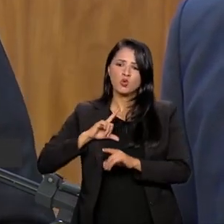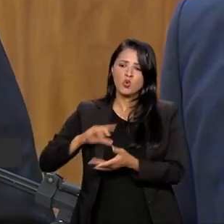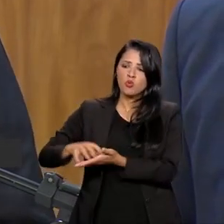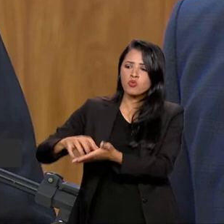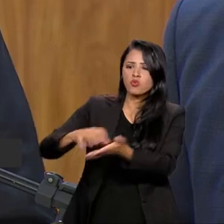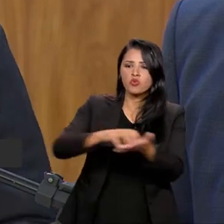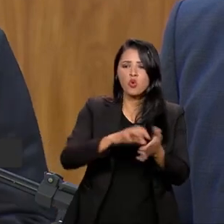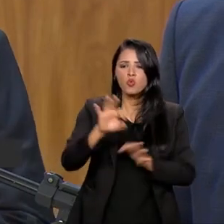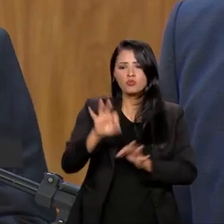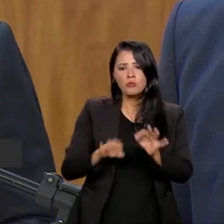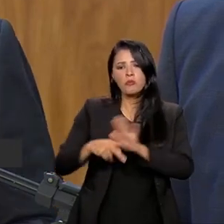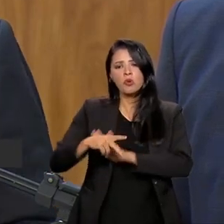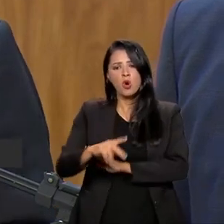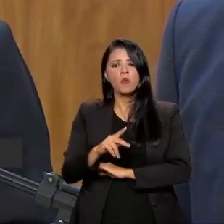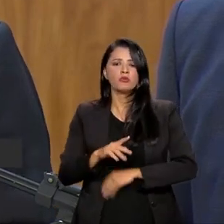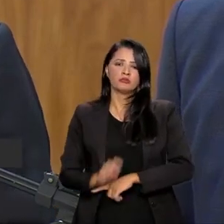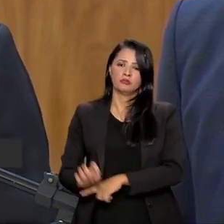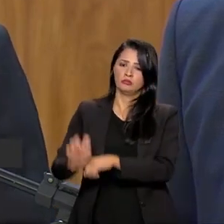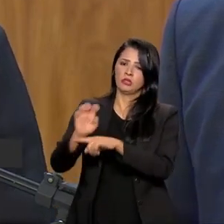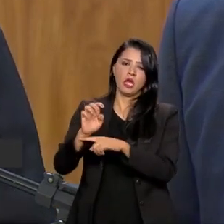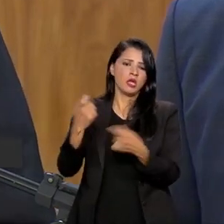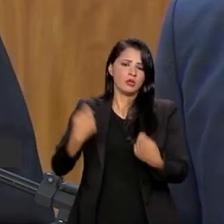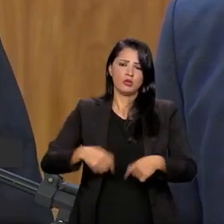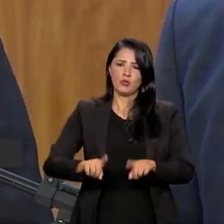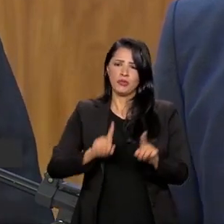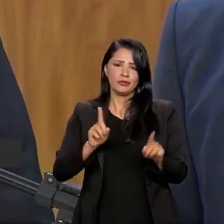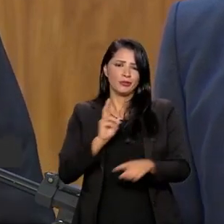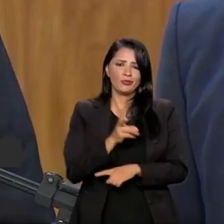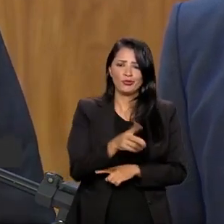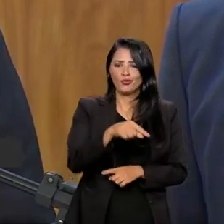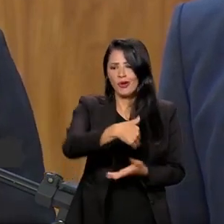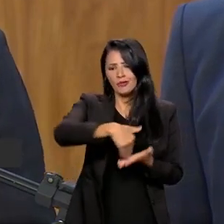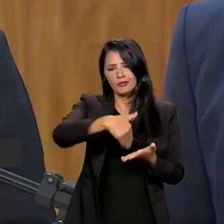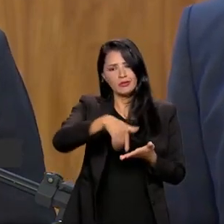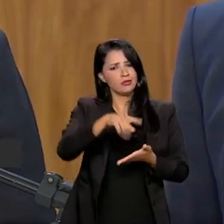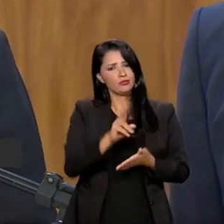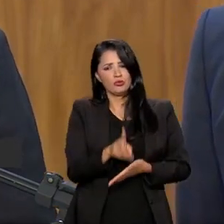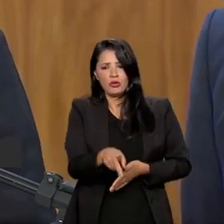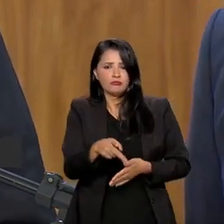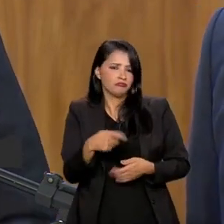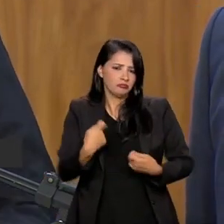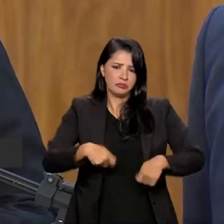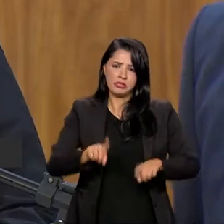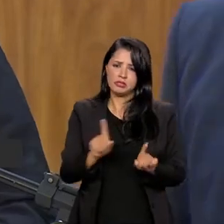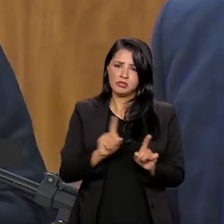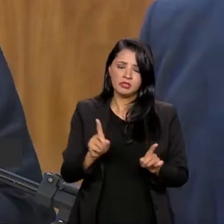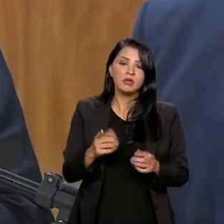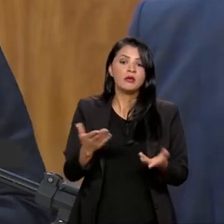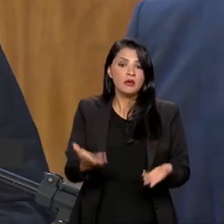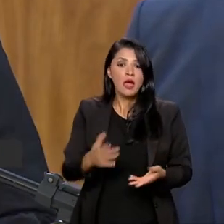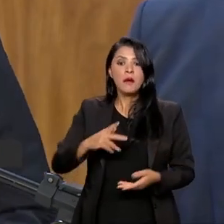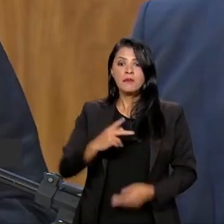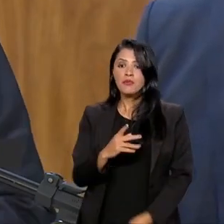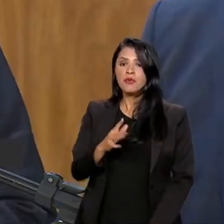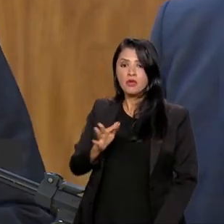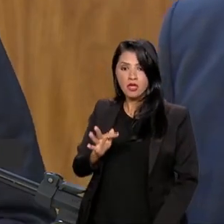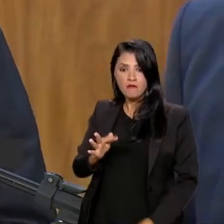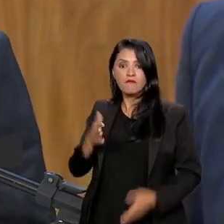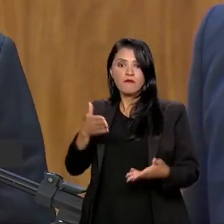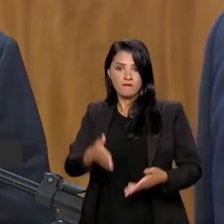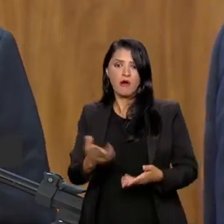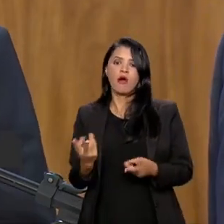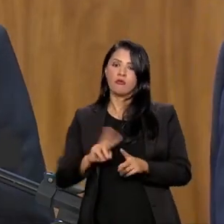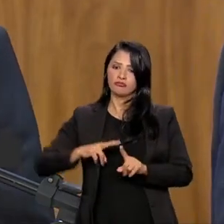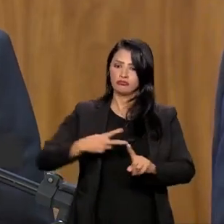de Estado, então realmente não há razão de ser da continuidade nesse momento da Secretaria Extraordinária, e a PF vai participar